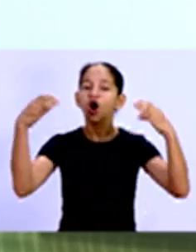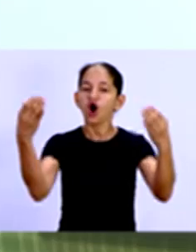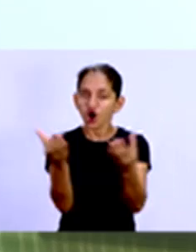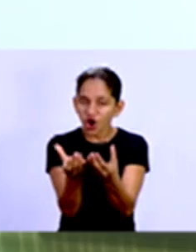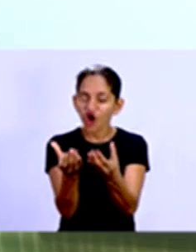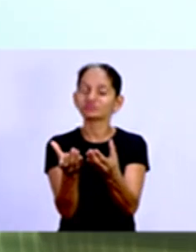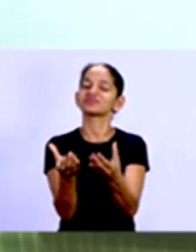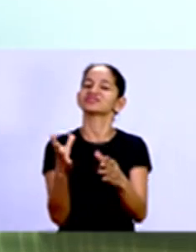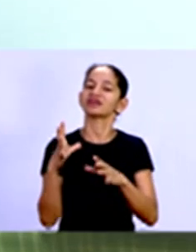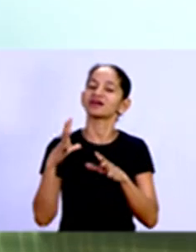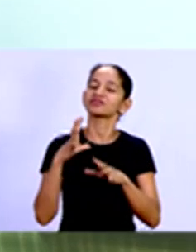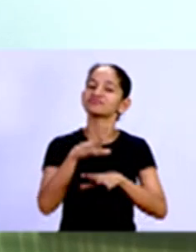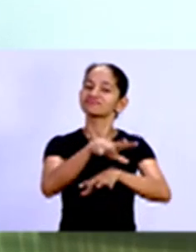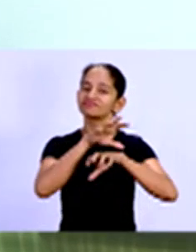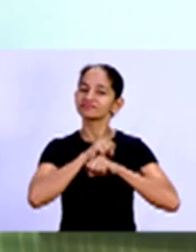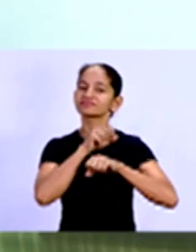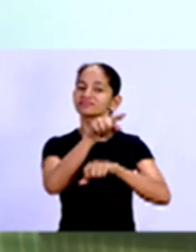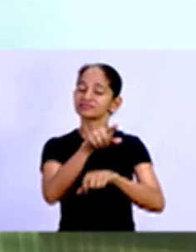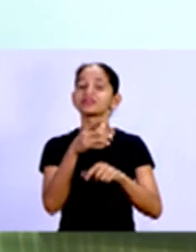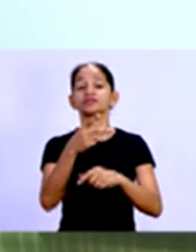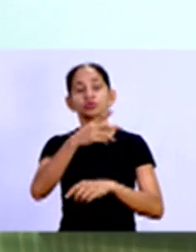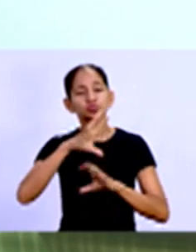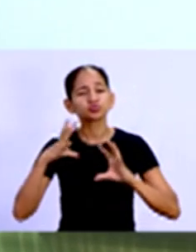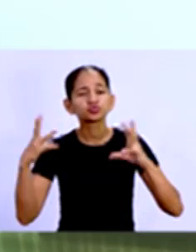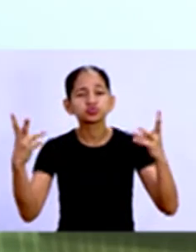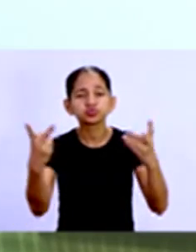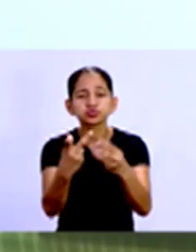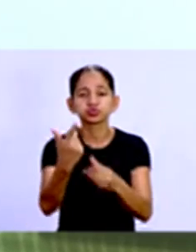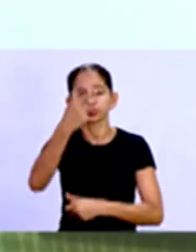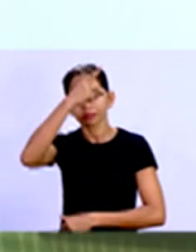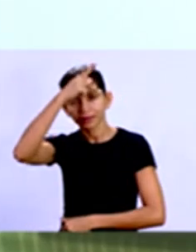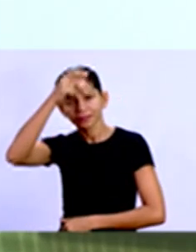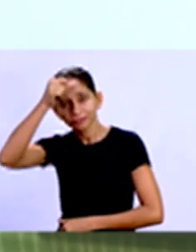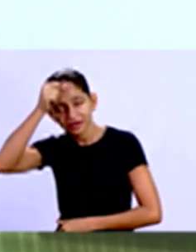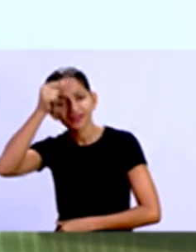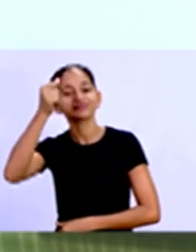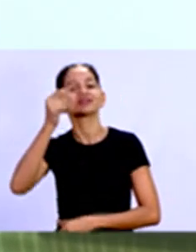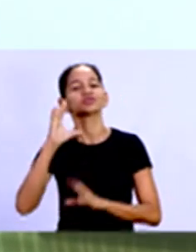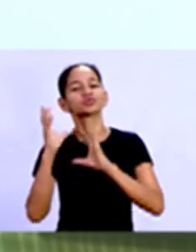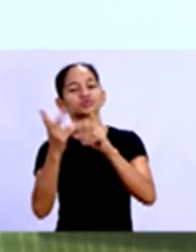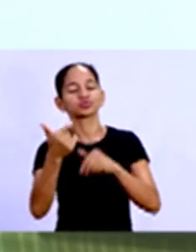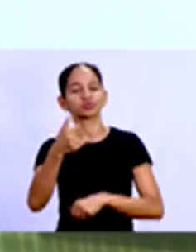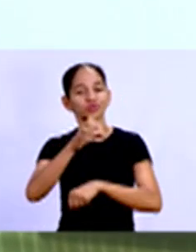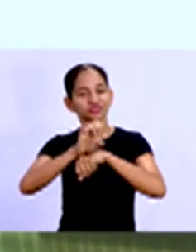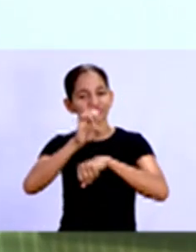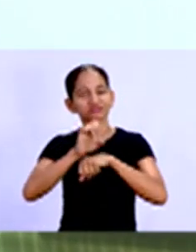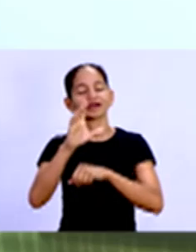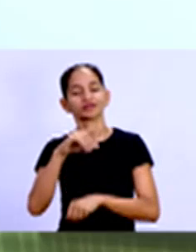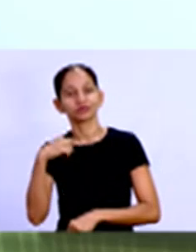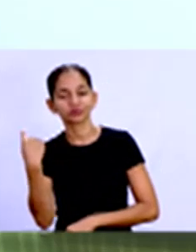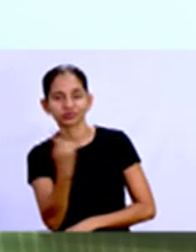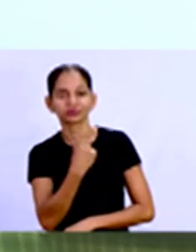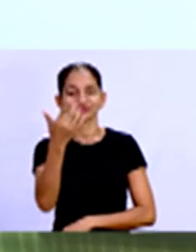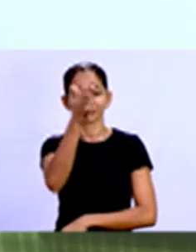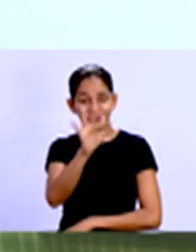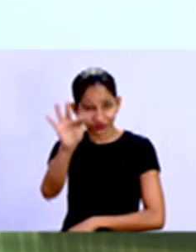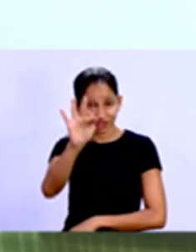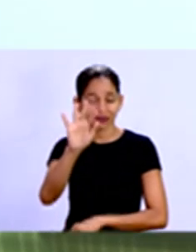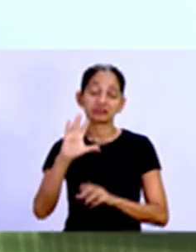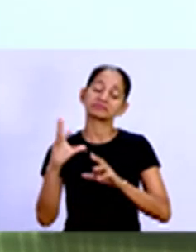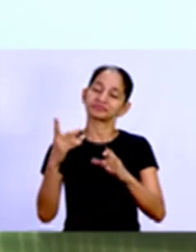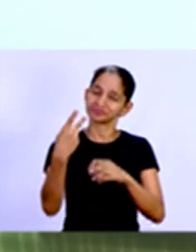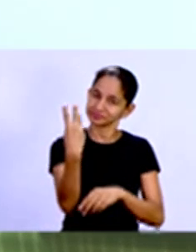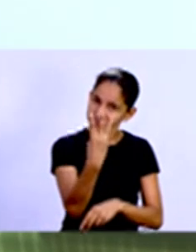poder público, prefeitura, Estado, governo federal, todos eles também têm deveres com esses